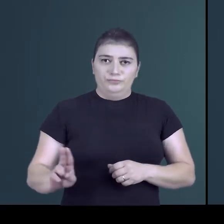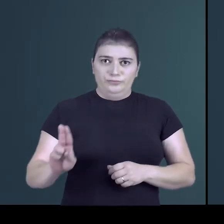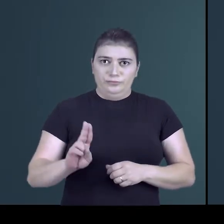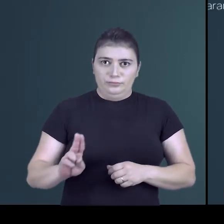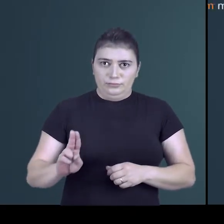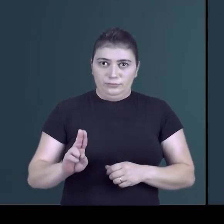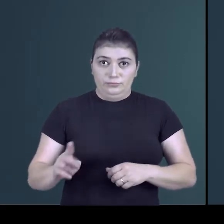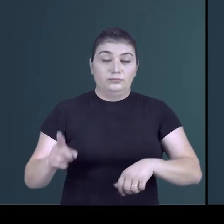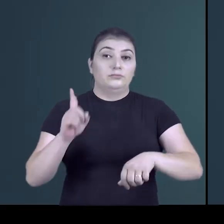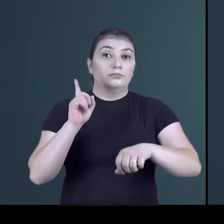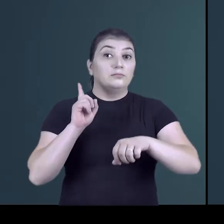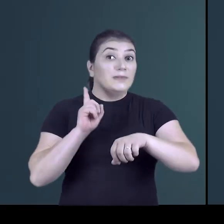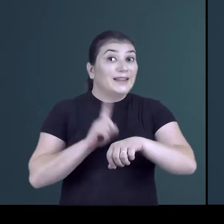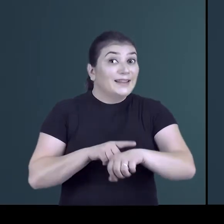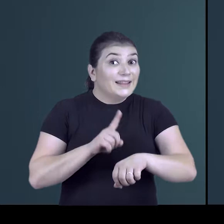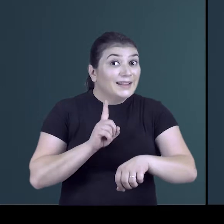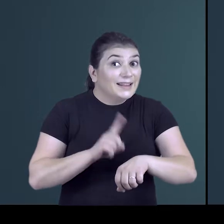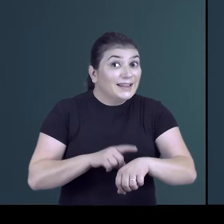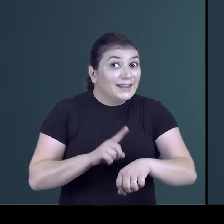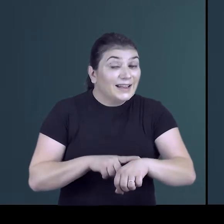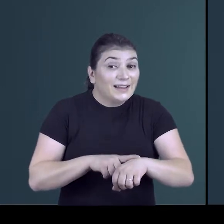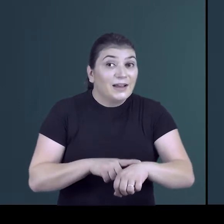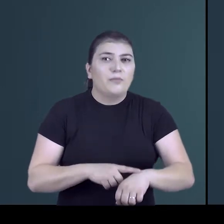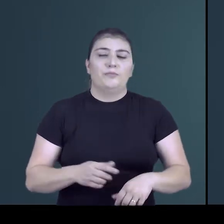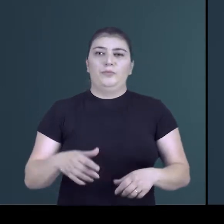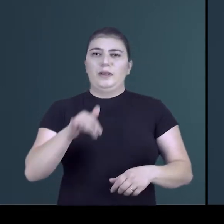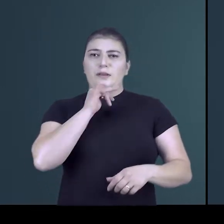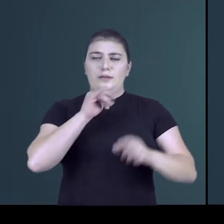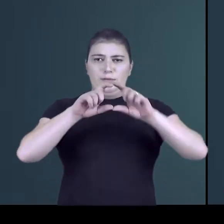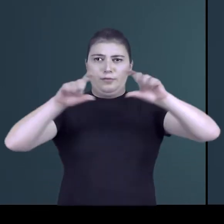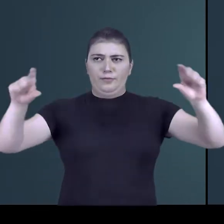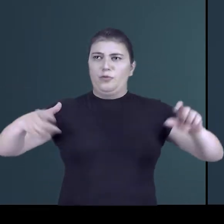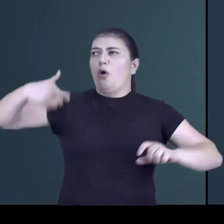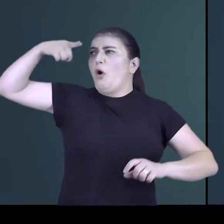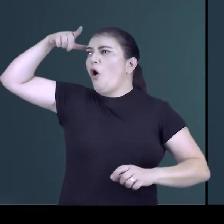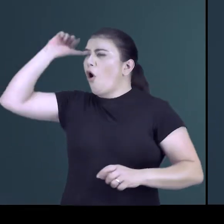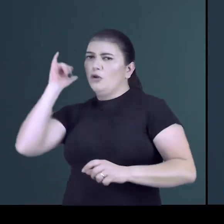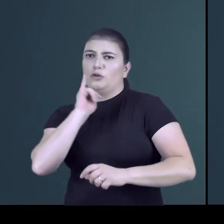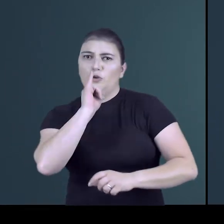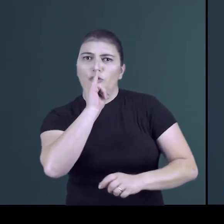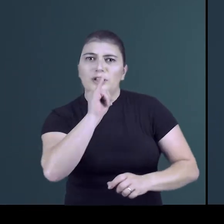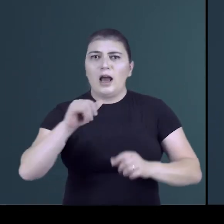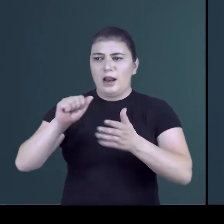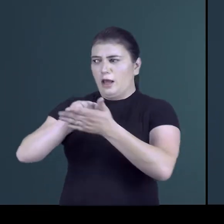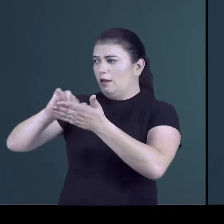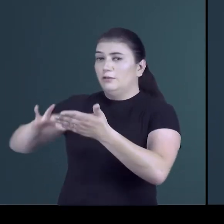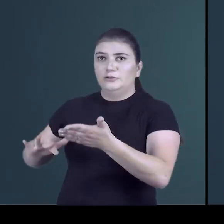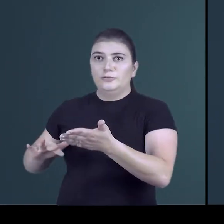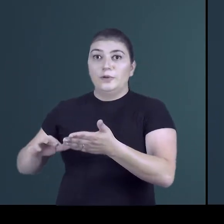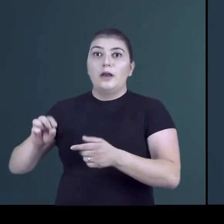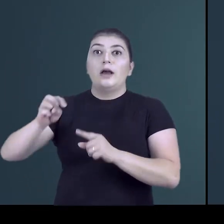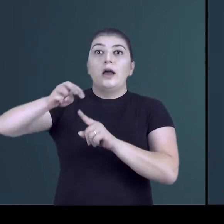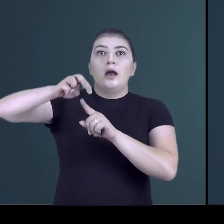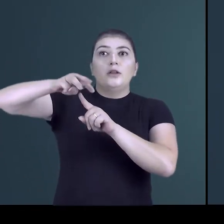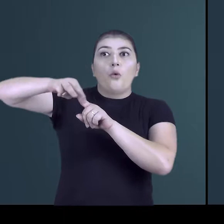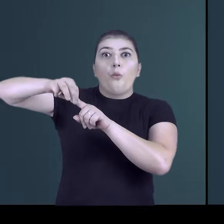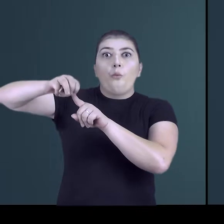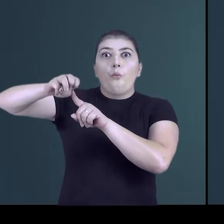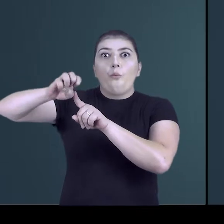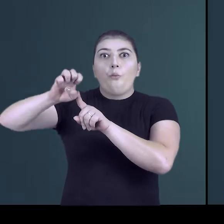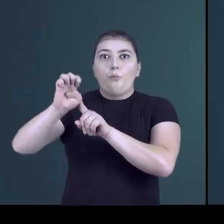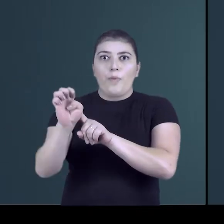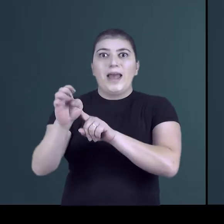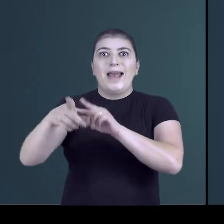um advérbio de tempo. Ontem me contaram sobre a atividade. Este me,